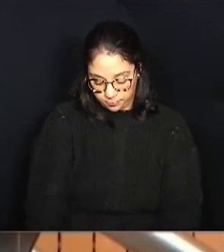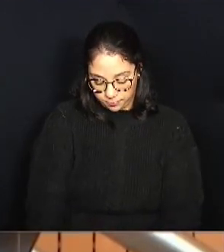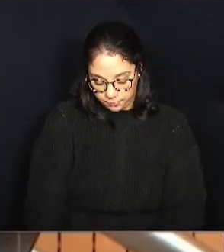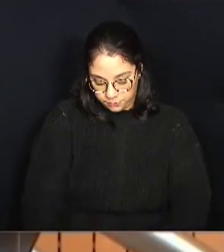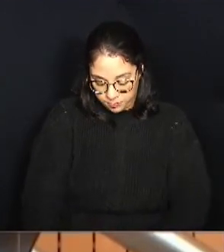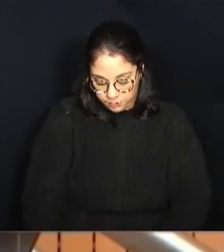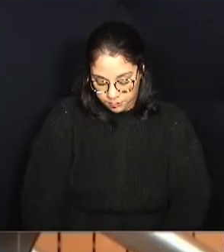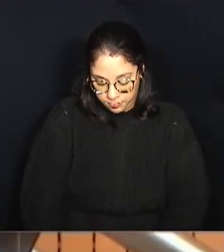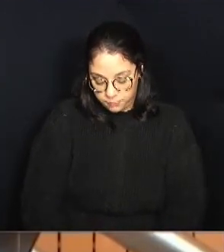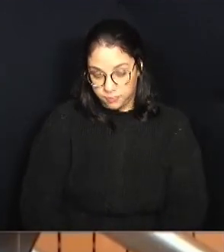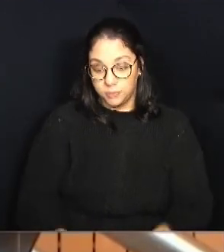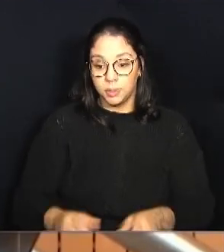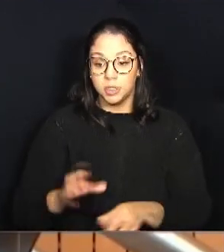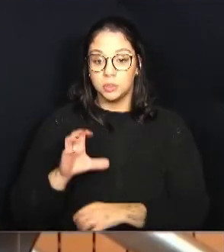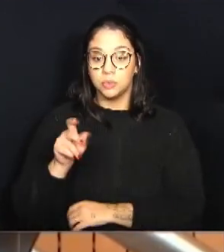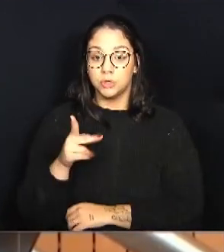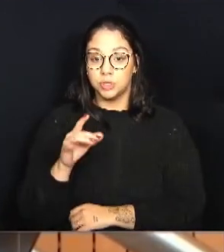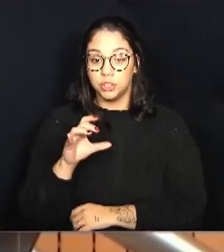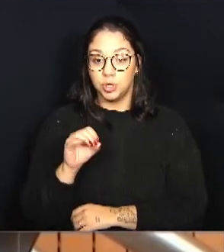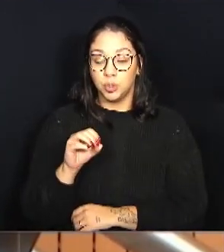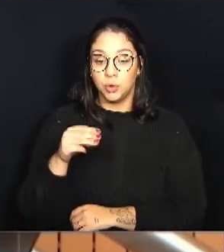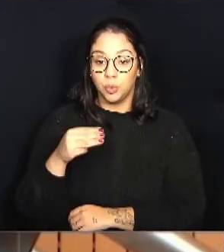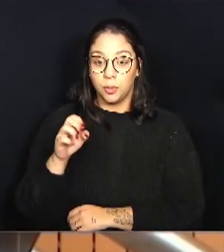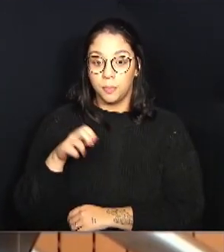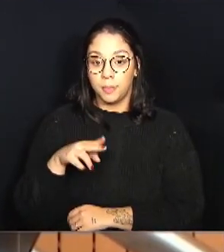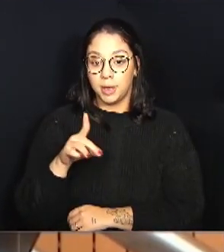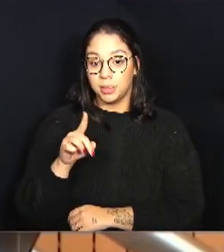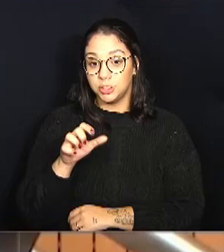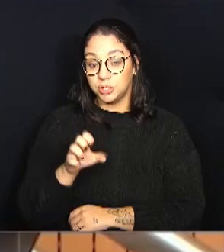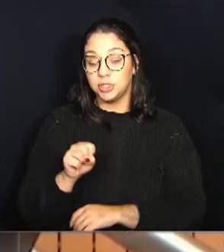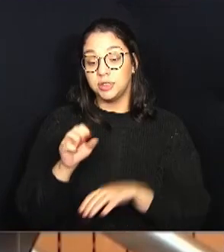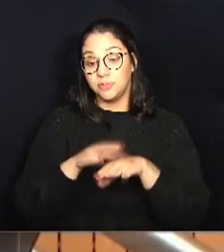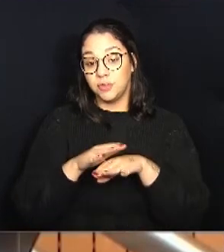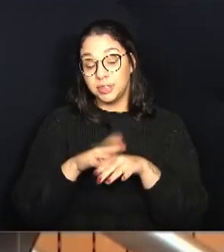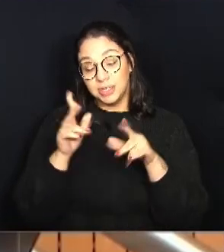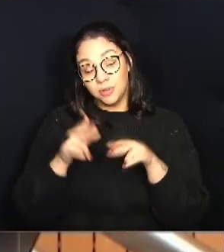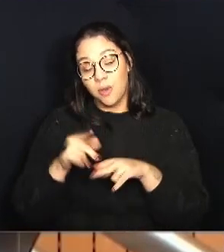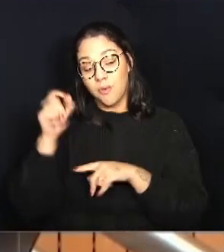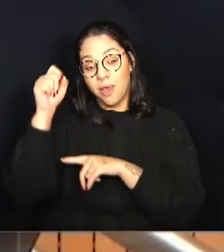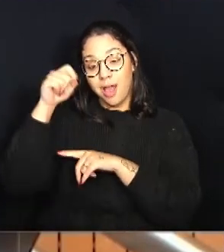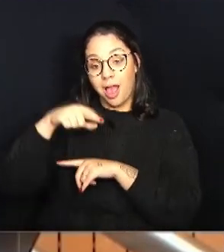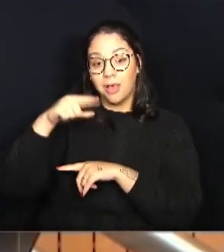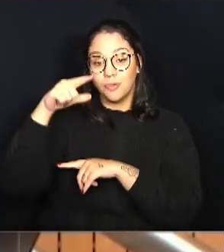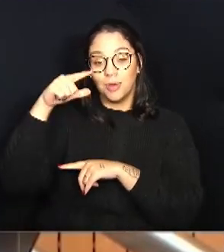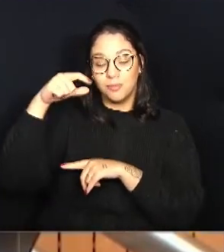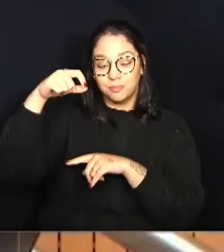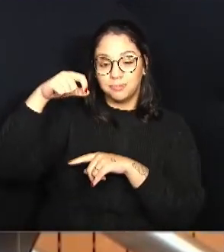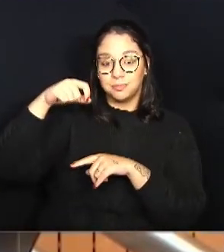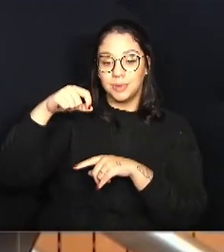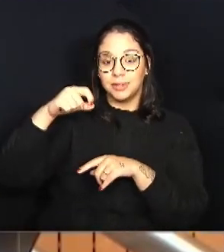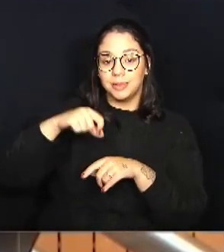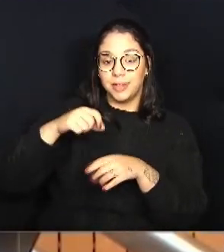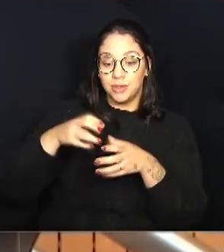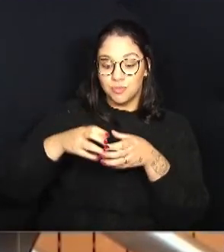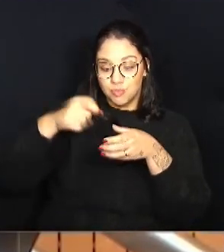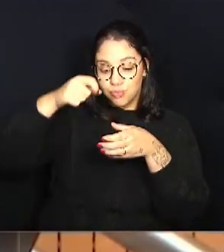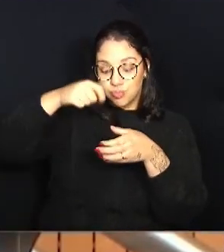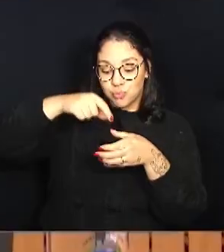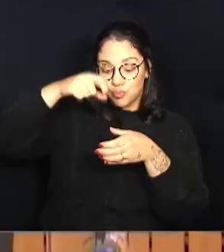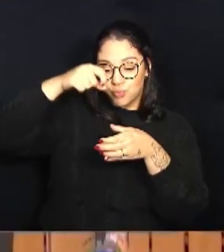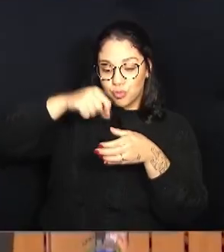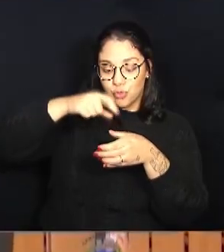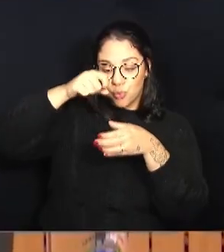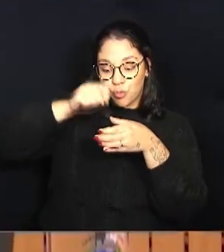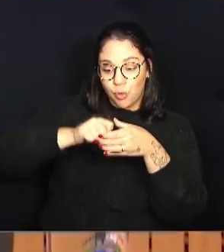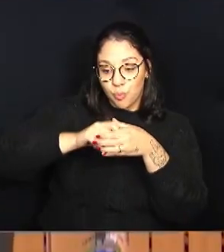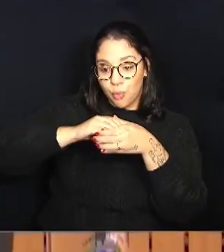o pouquinho vai se ampliando, assim como aquela gotinha de água que a gente deixa pingar na água e vai se